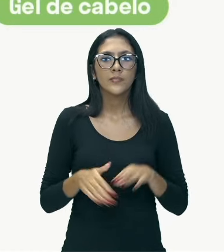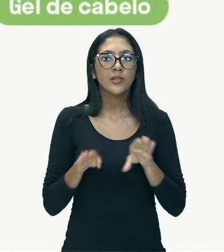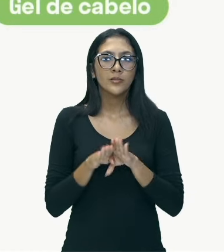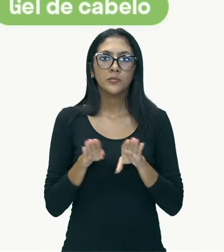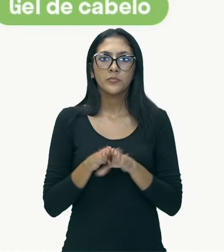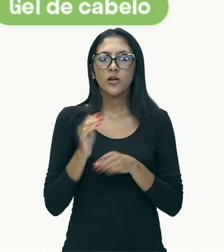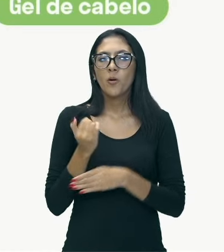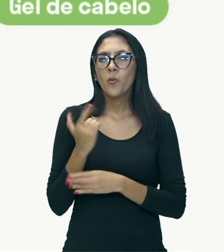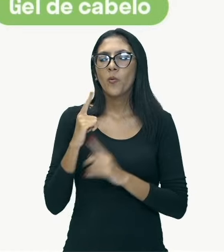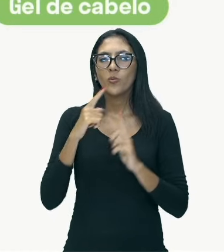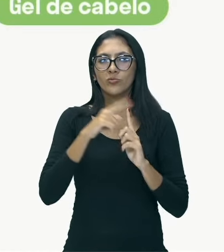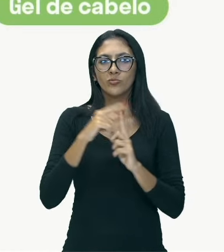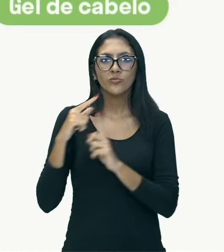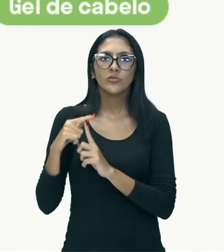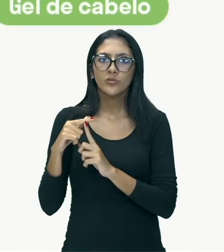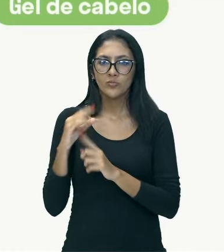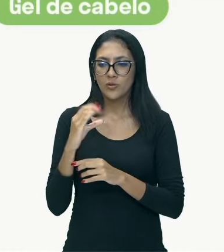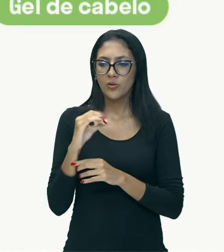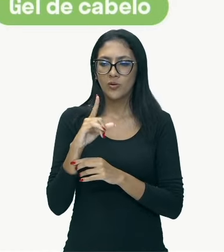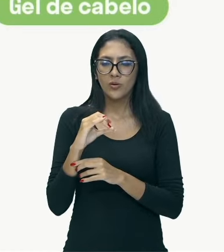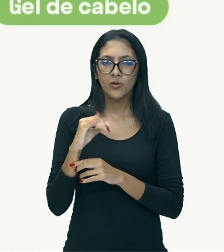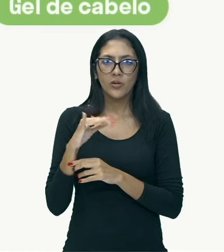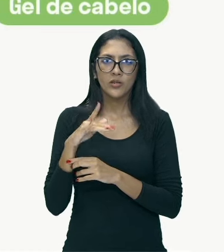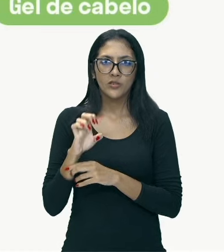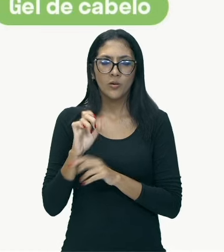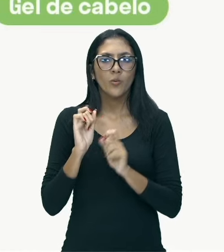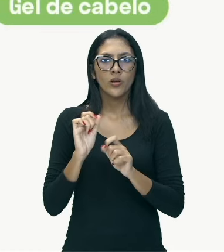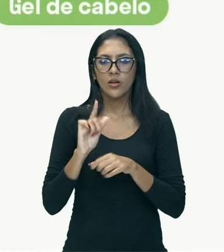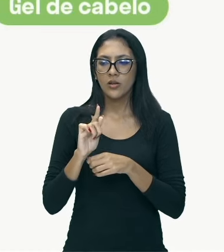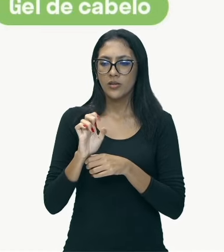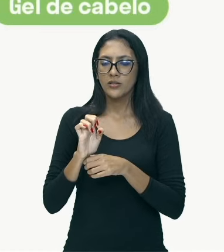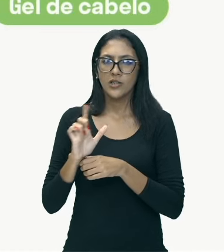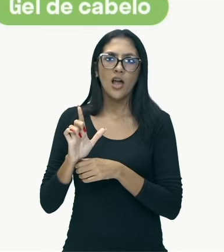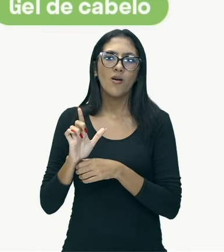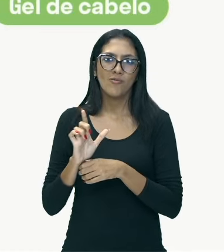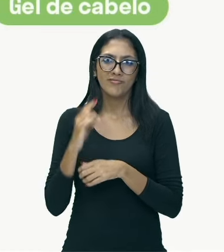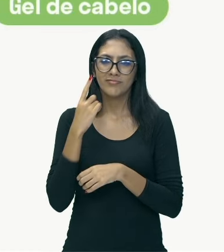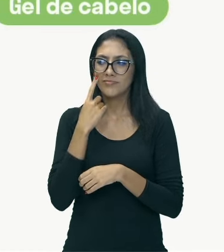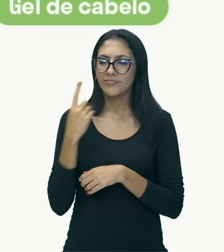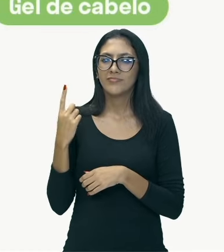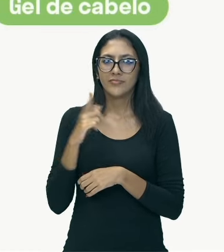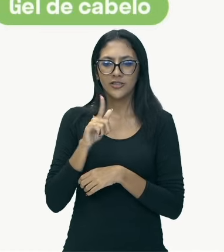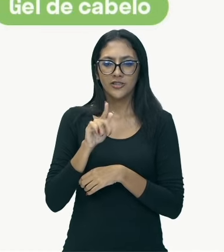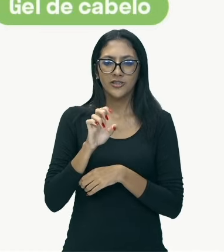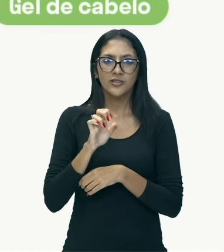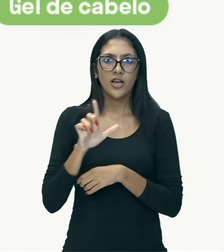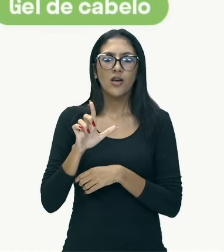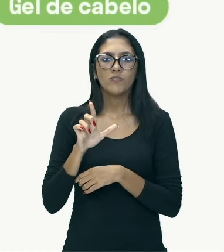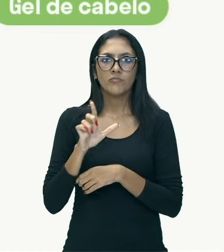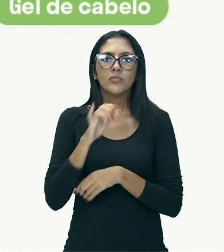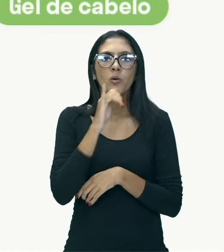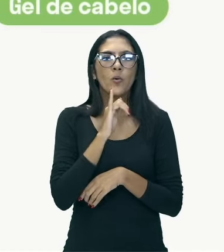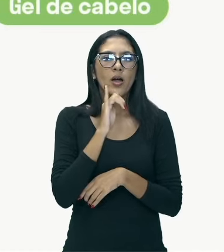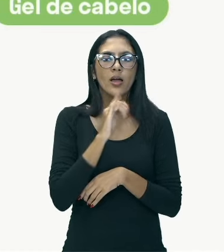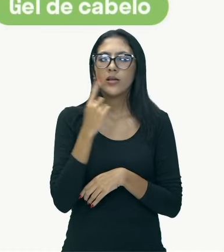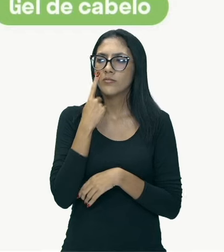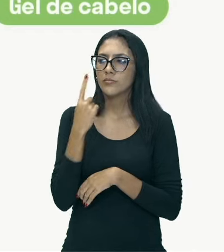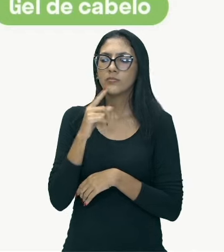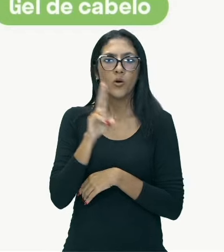outro tipo de colóide, chamado de gel, gel mesmo, tá? Como exemplo, temos o gel